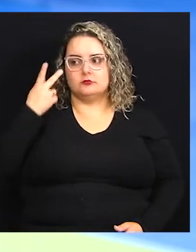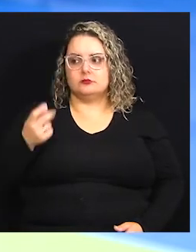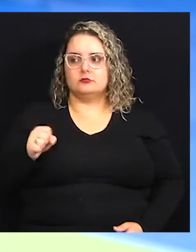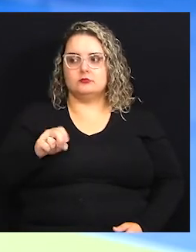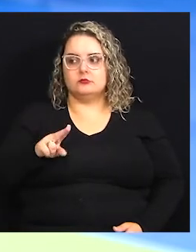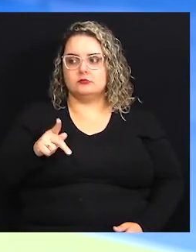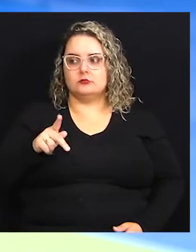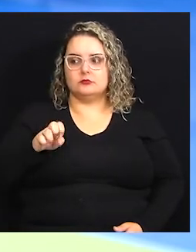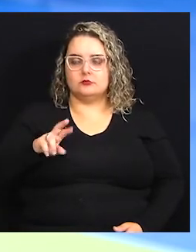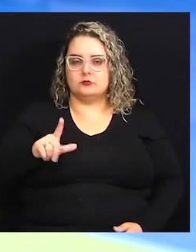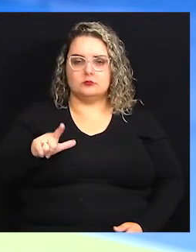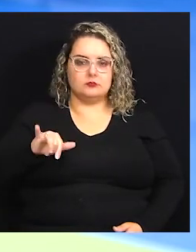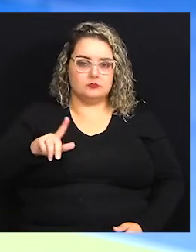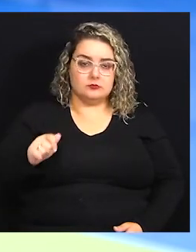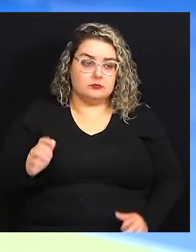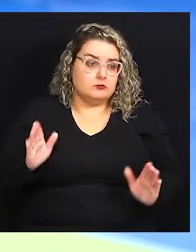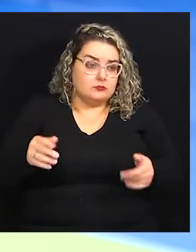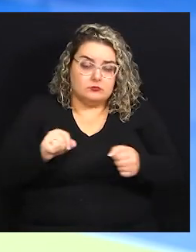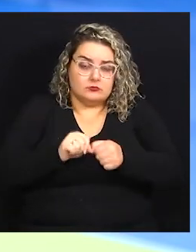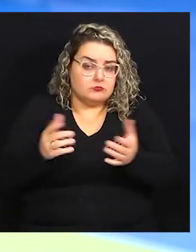Paulista ou uma Superliga, não, isso aí eu já fiz.